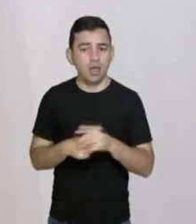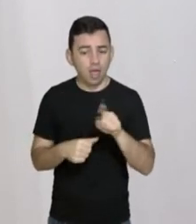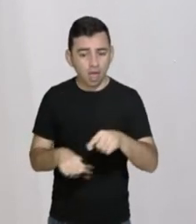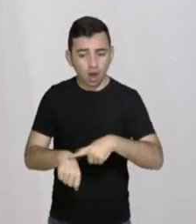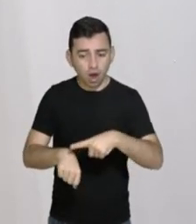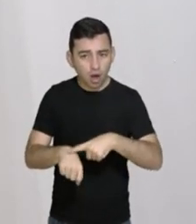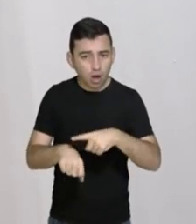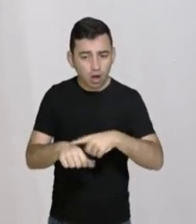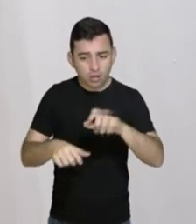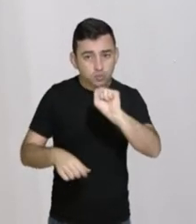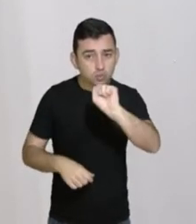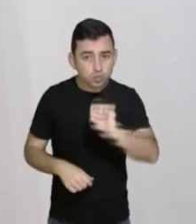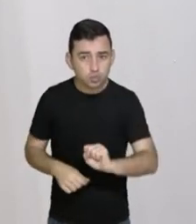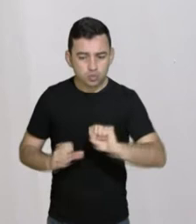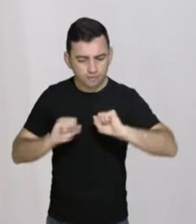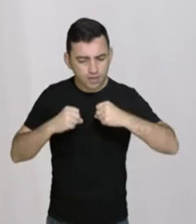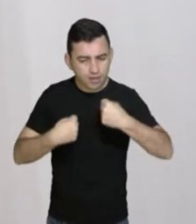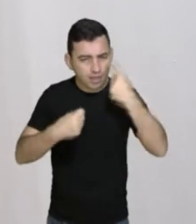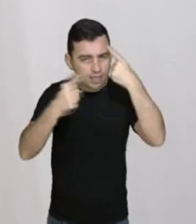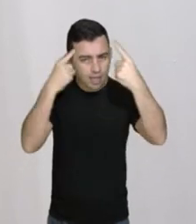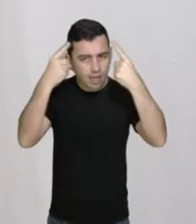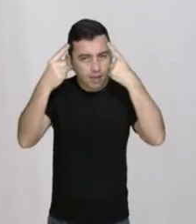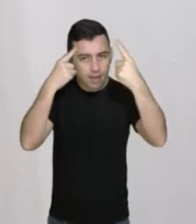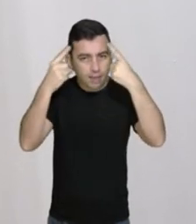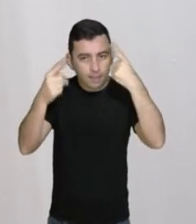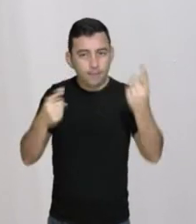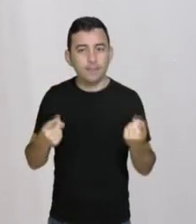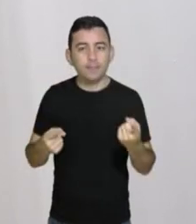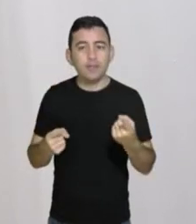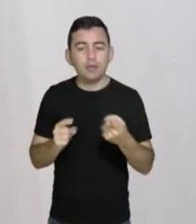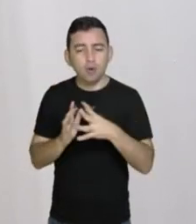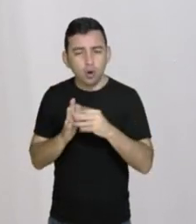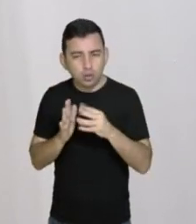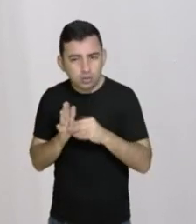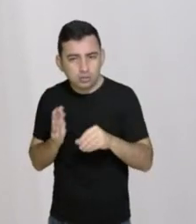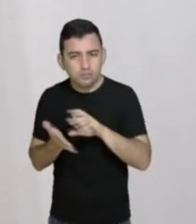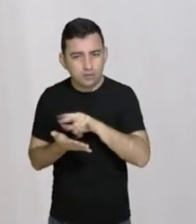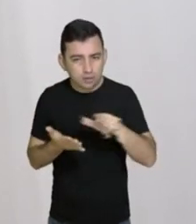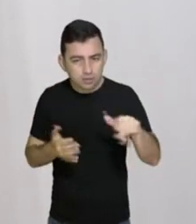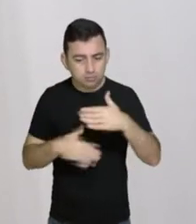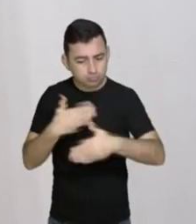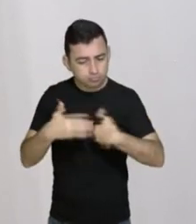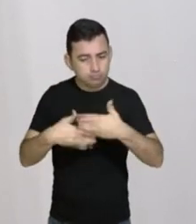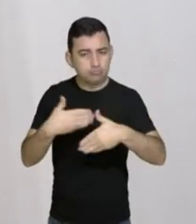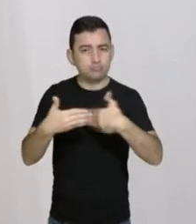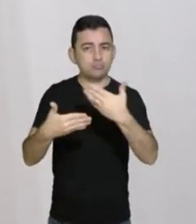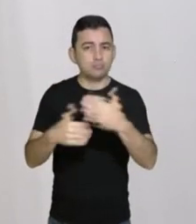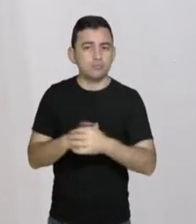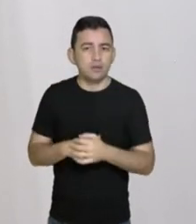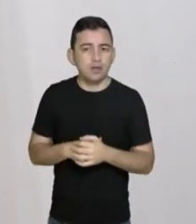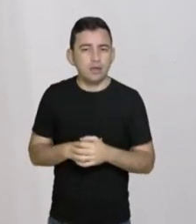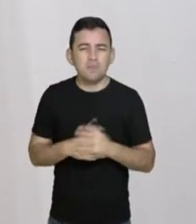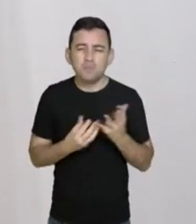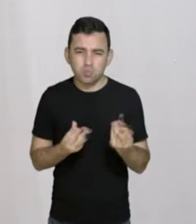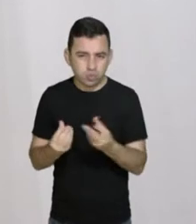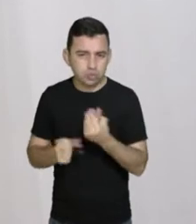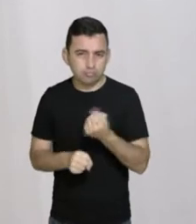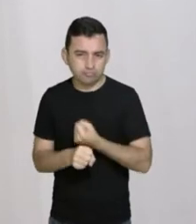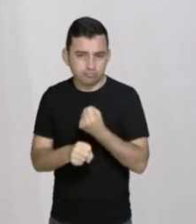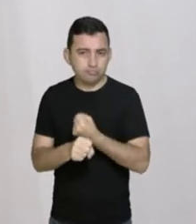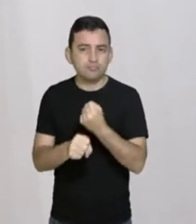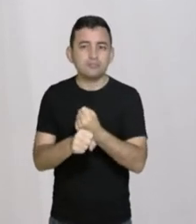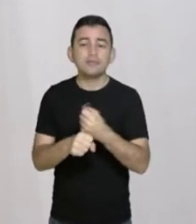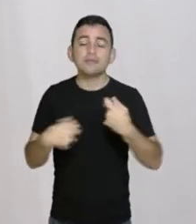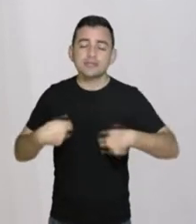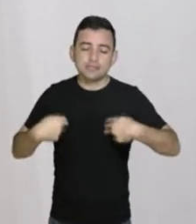da região sul defender as suas ideias e seus modais necessários para o desenvolvimento. Muitas obras ainda precisam, sim, sair